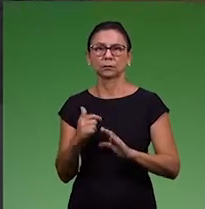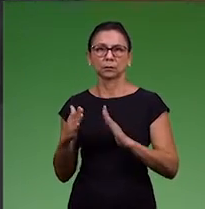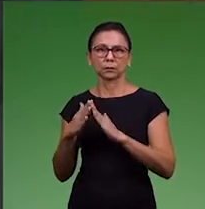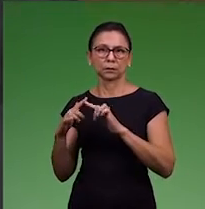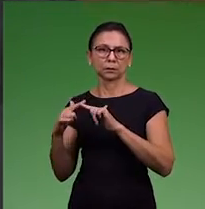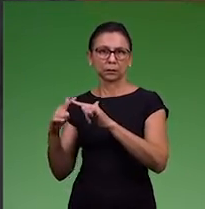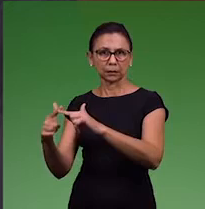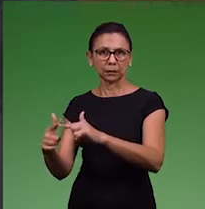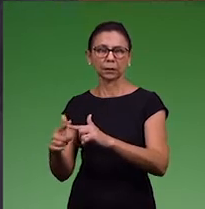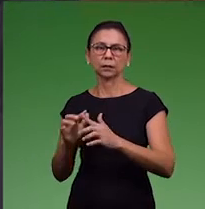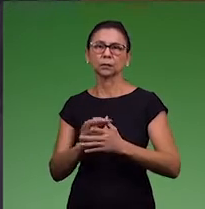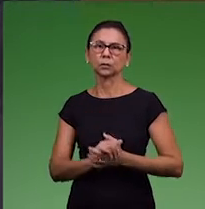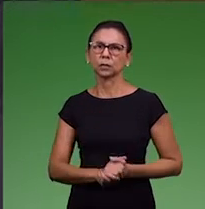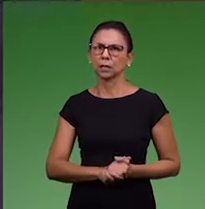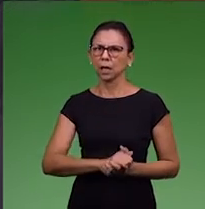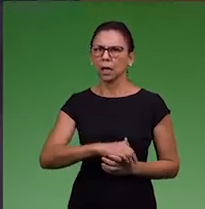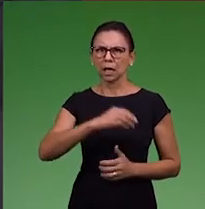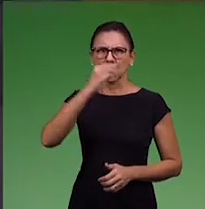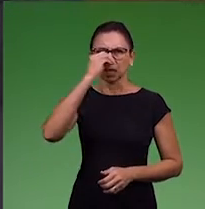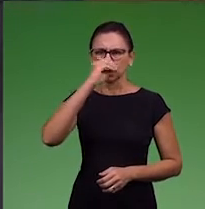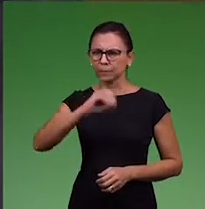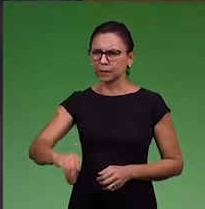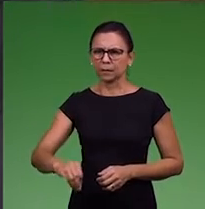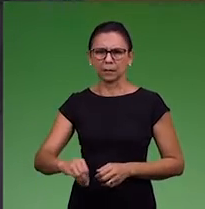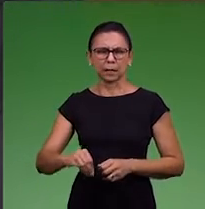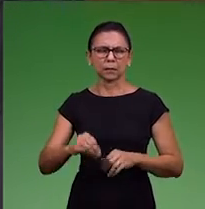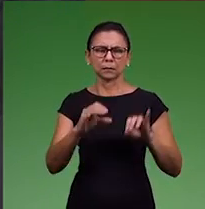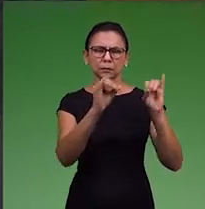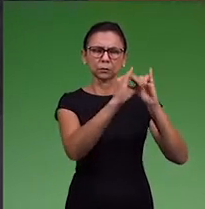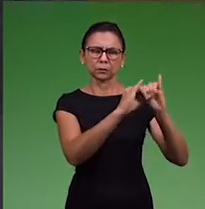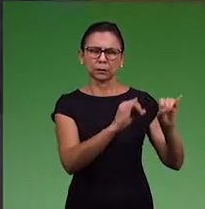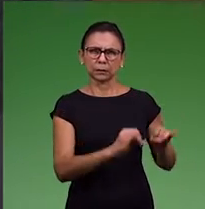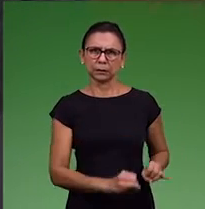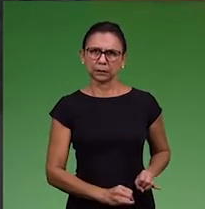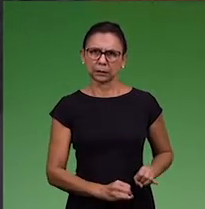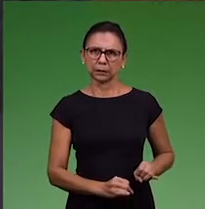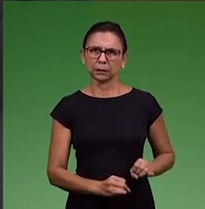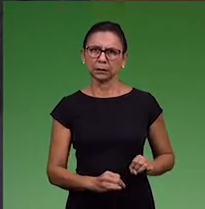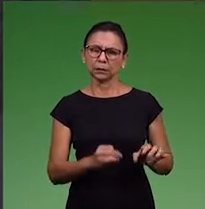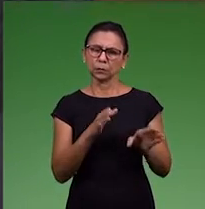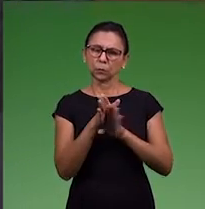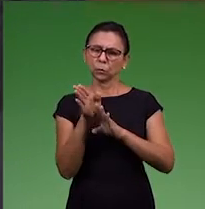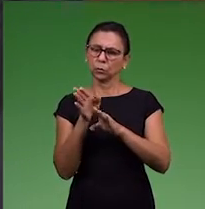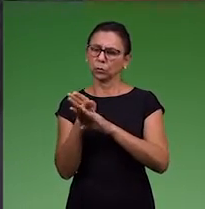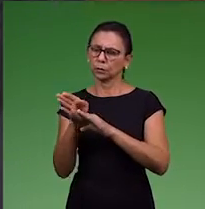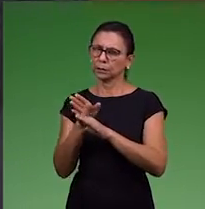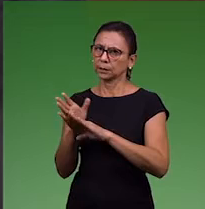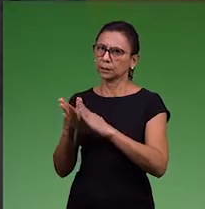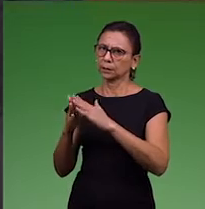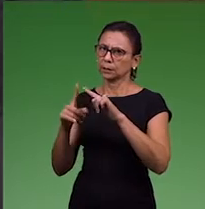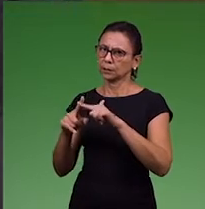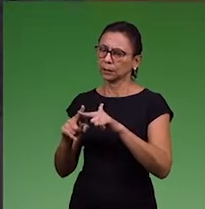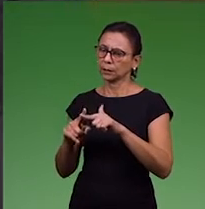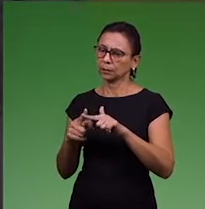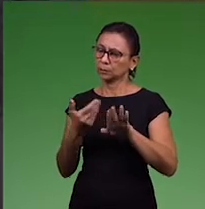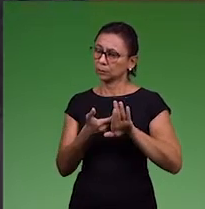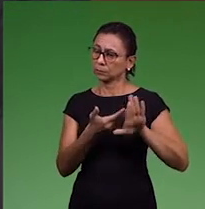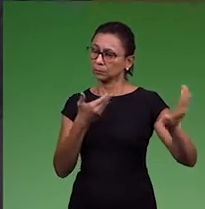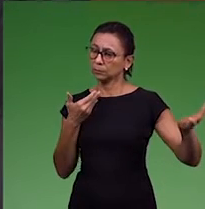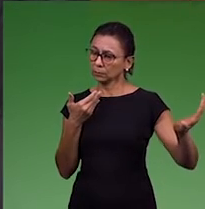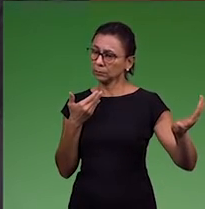houve uma condenação à idolatria e uma recomendação que a igreja se abstivesse da idolatria.